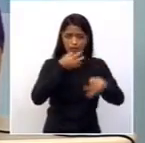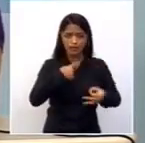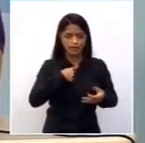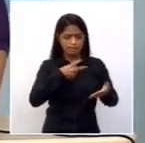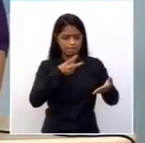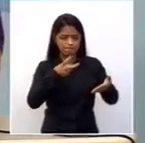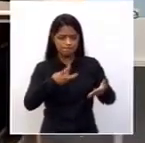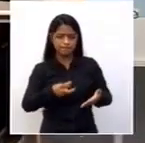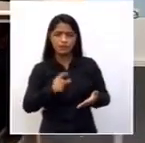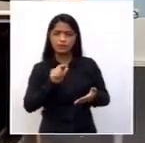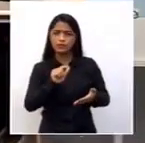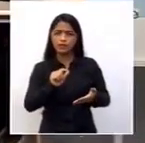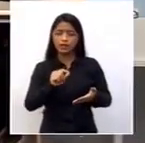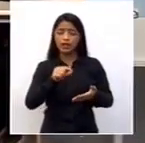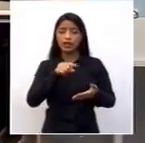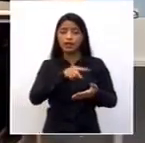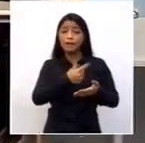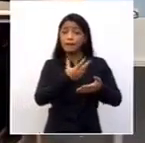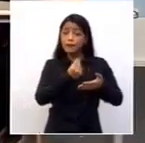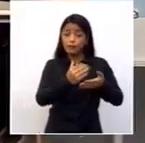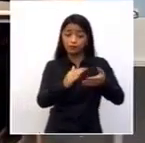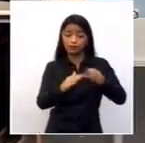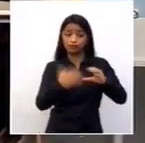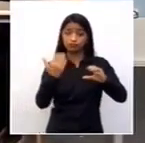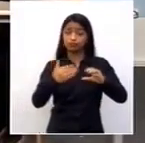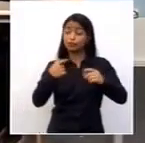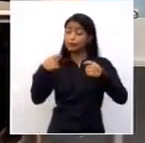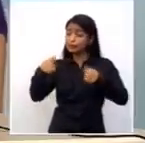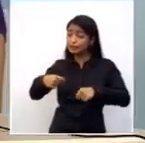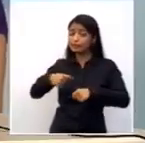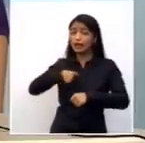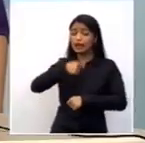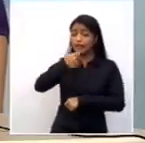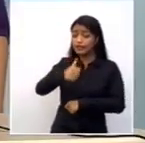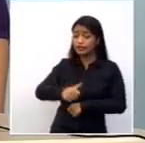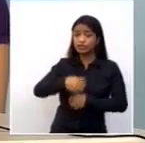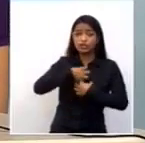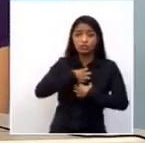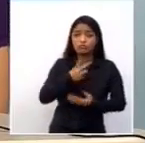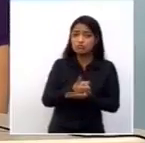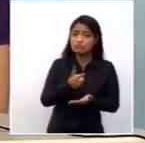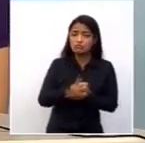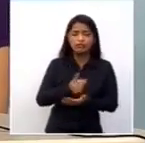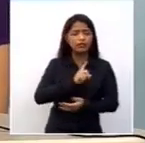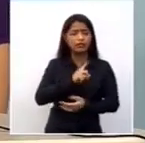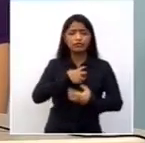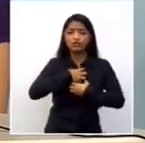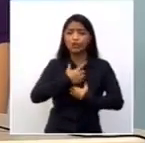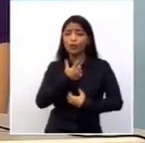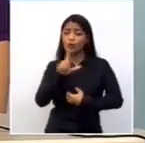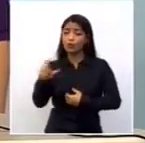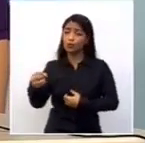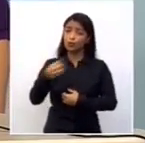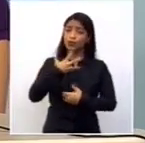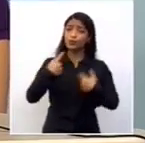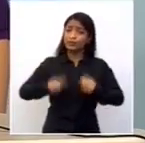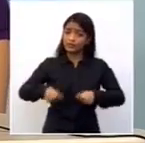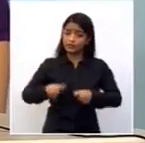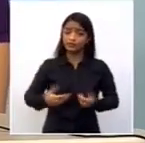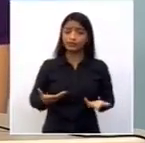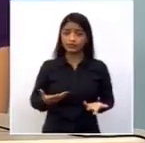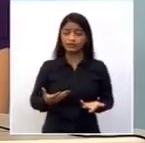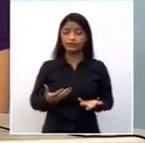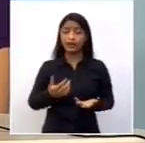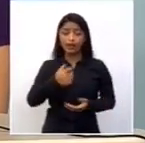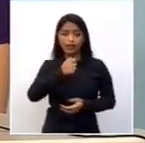de trazer outros elementos para avaliação. Não só a entrega das atividades, também, isso é primordial, mas avaliar,